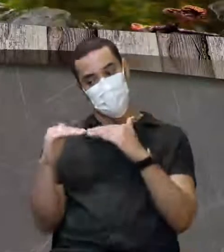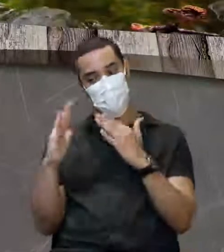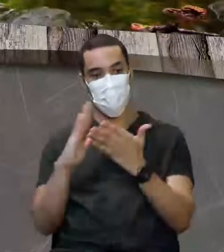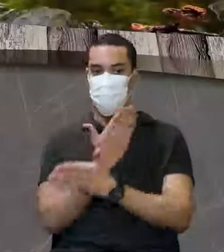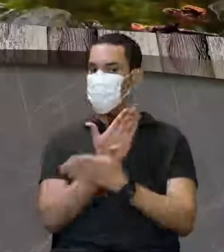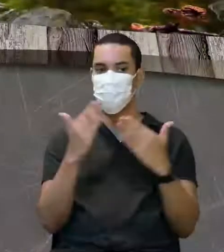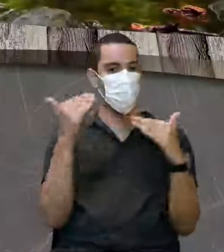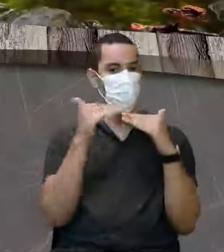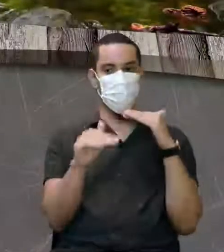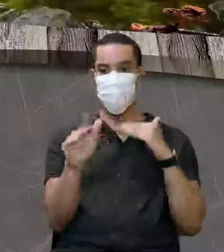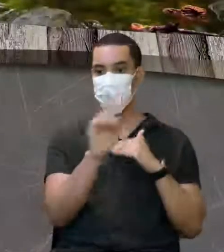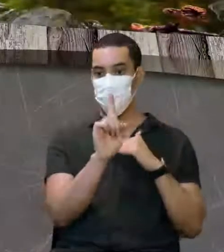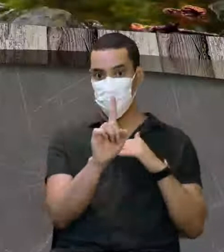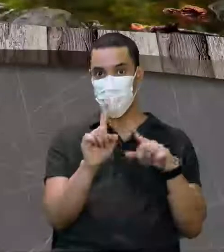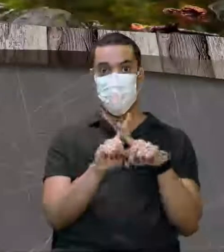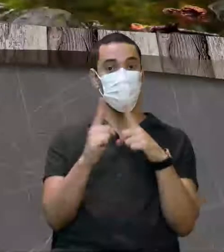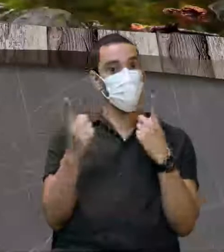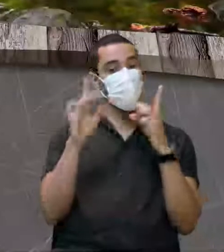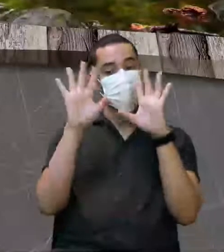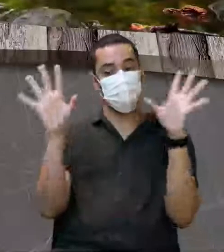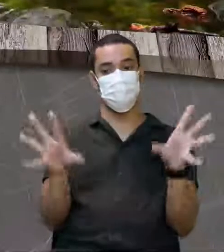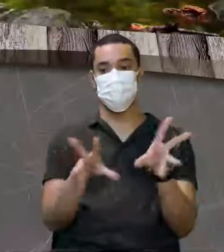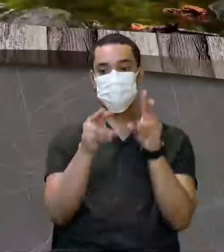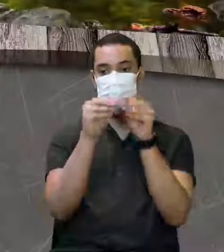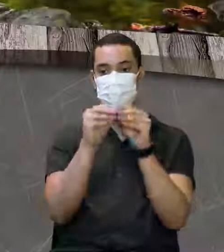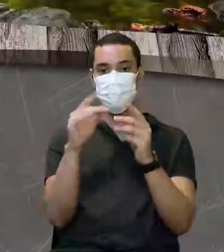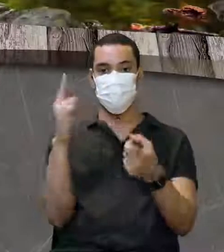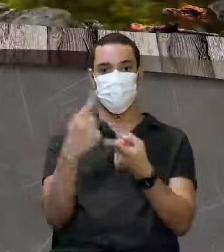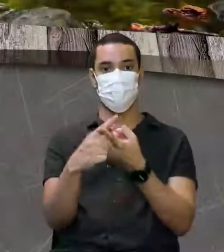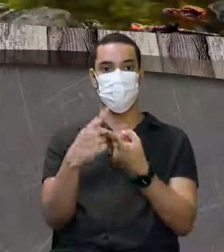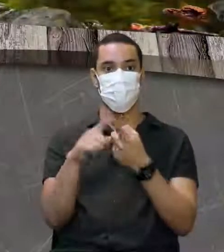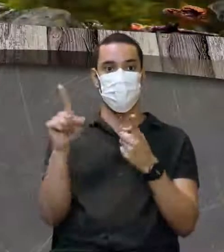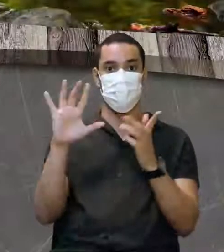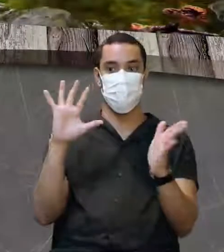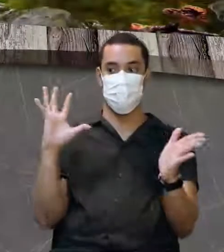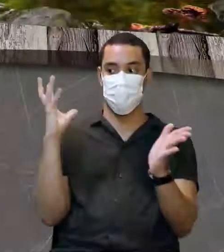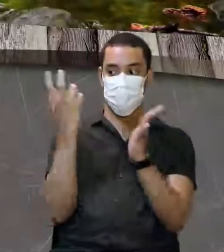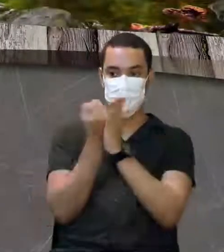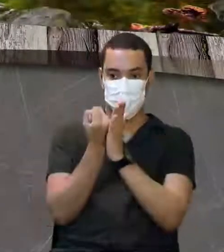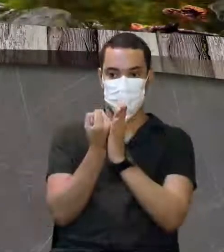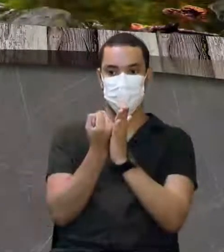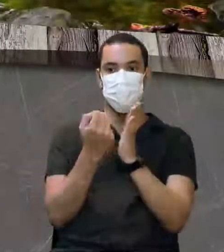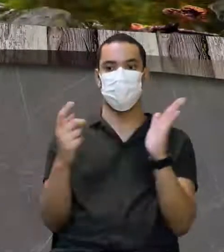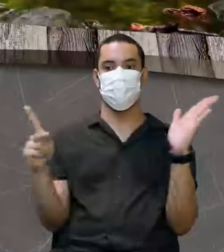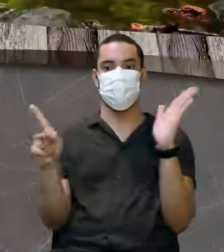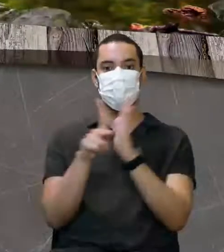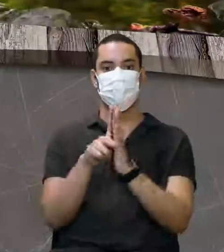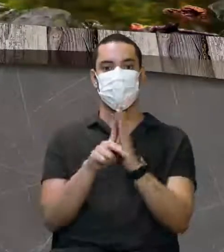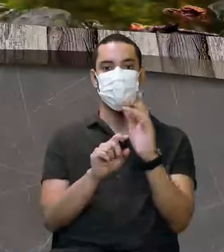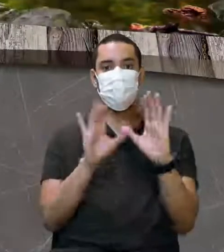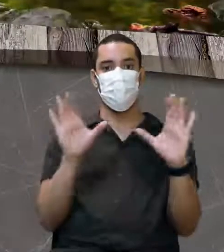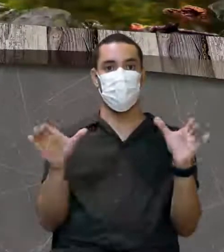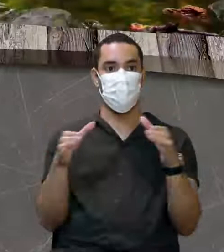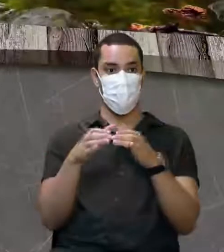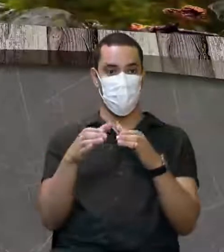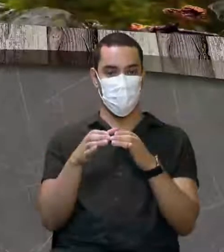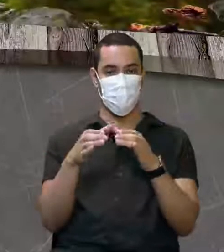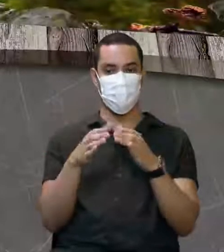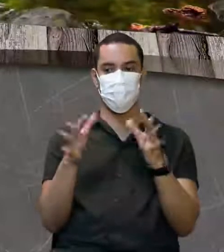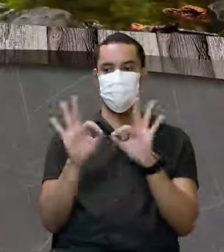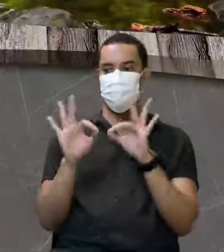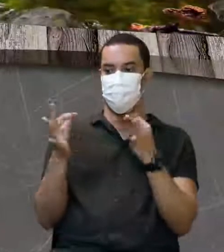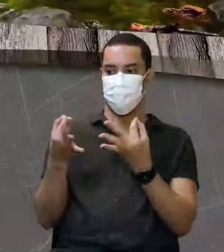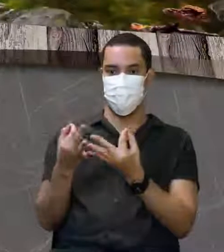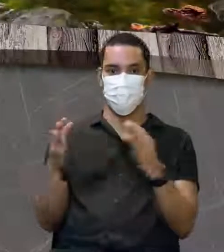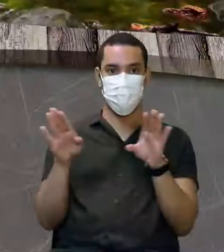vão concordar, mas enfim, tá? Mas esses registros de grupos familiares,